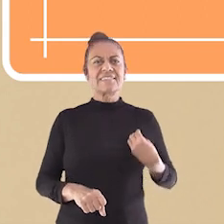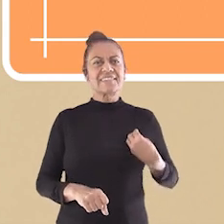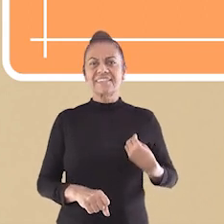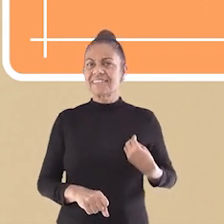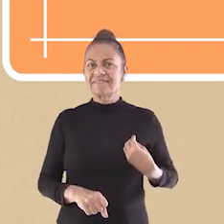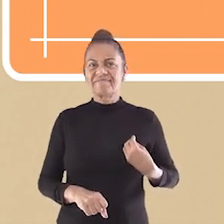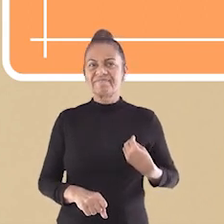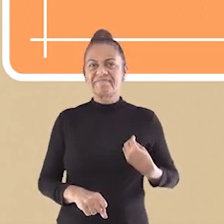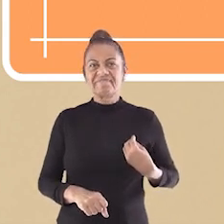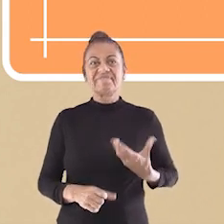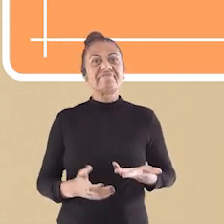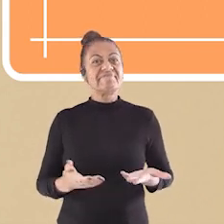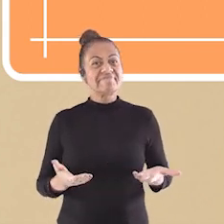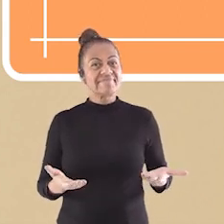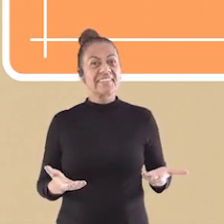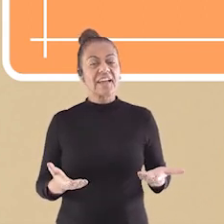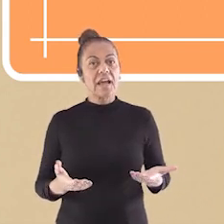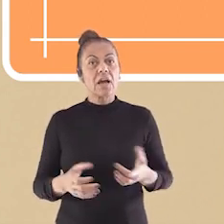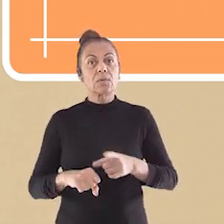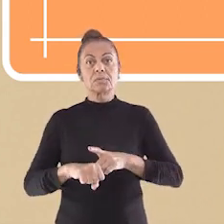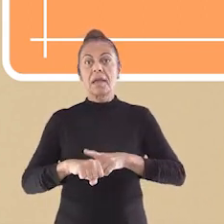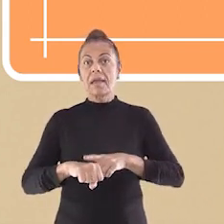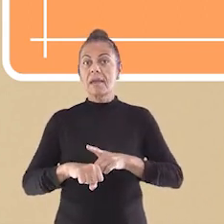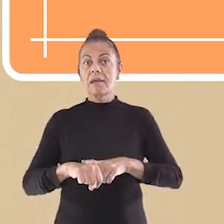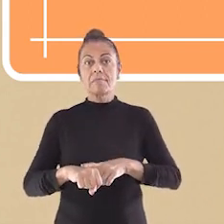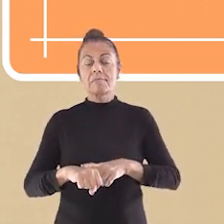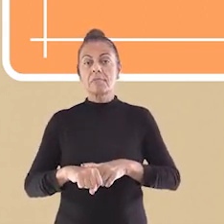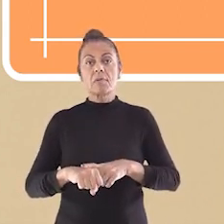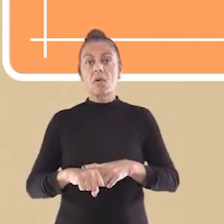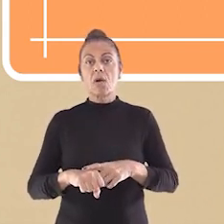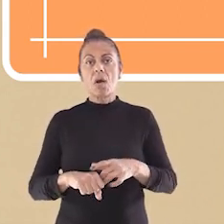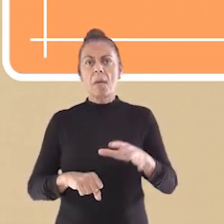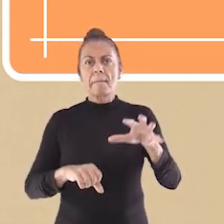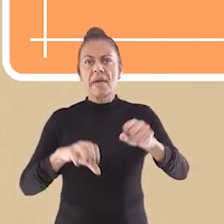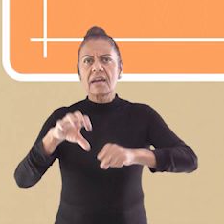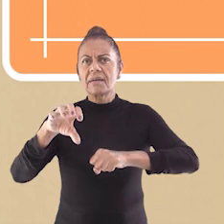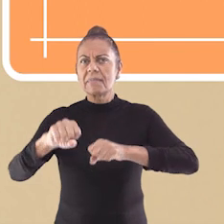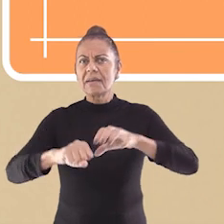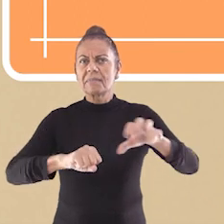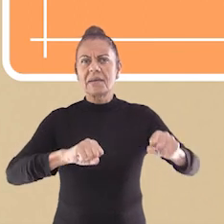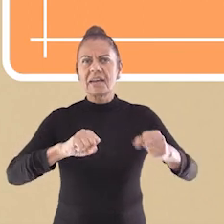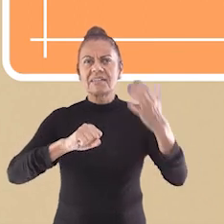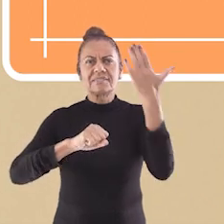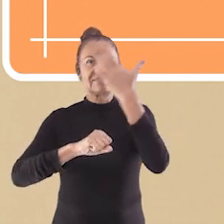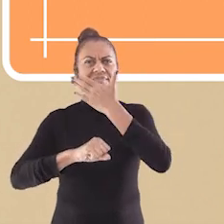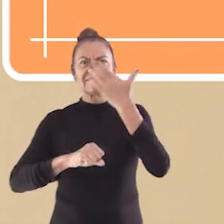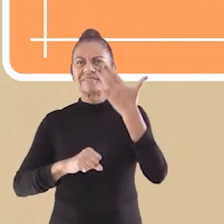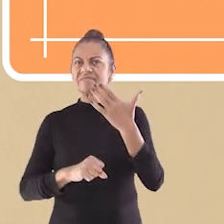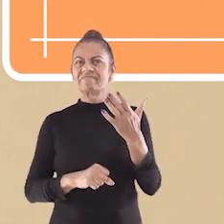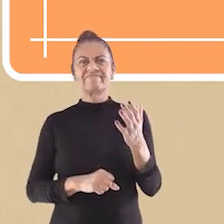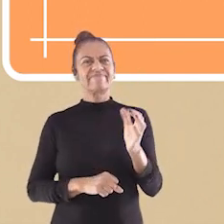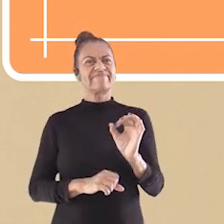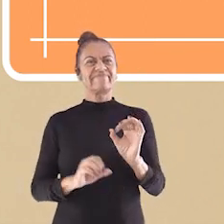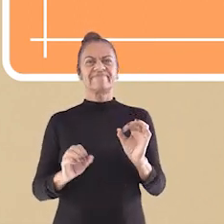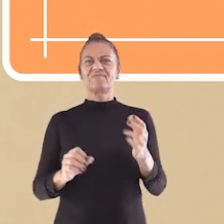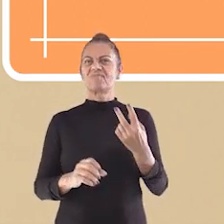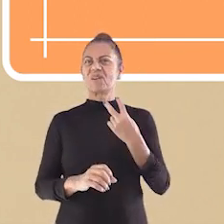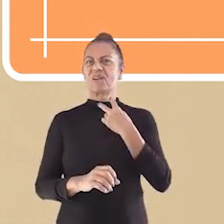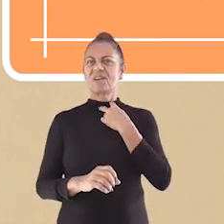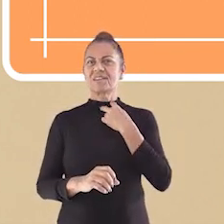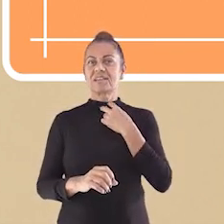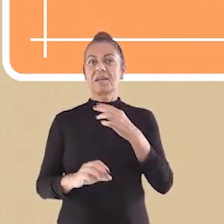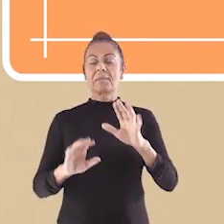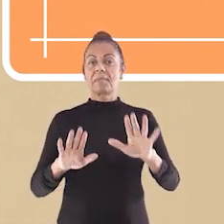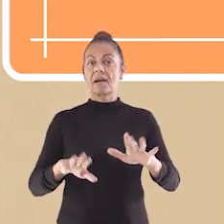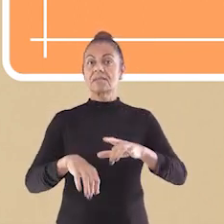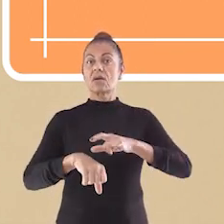está presente. O tempo a gente não consegue pegar nem ver, mas ele é que